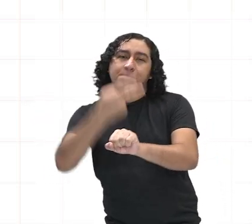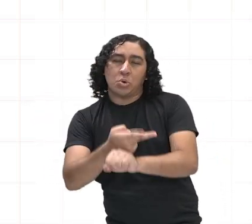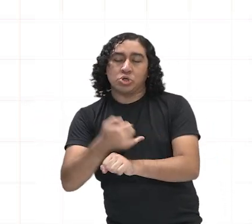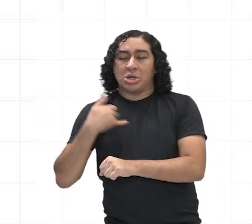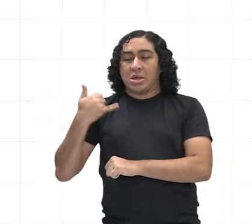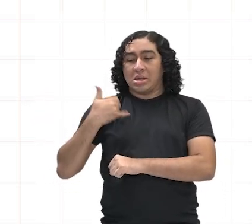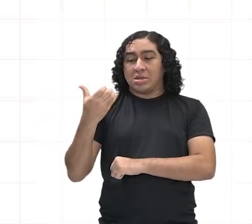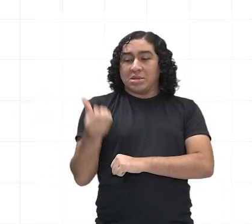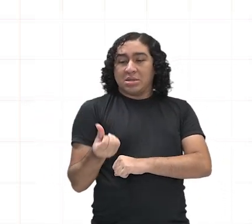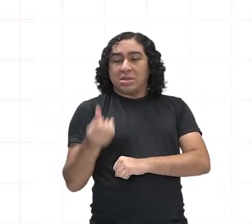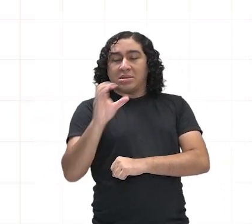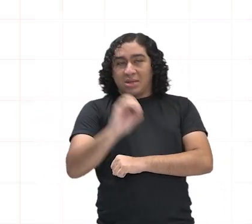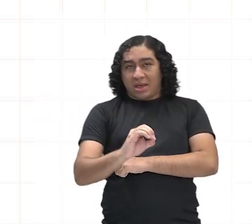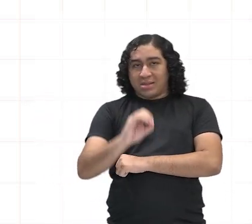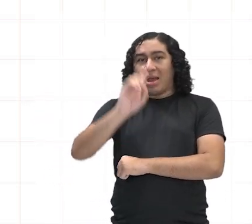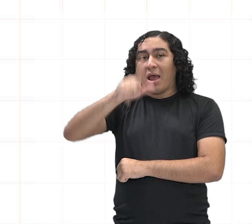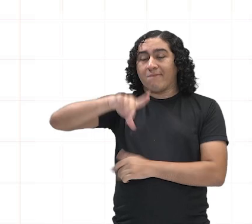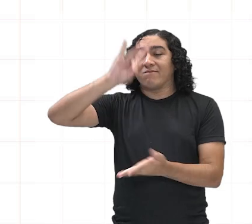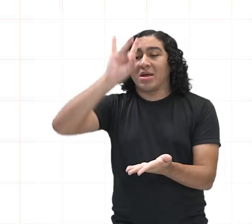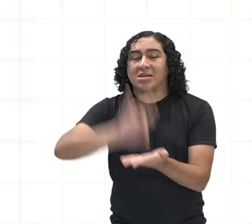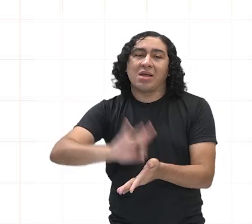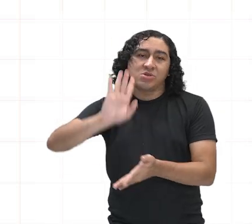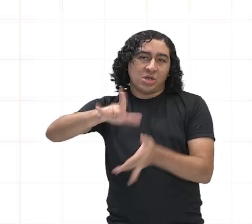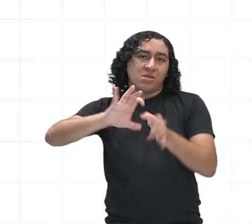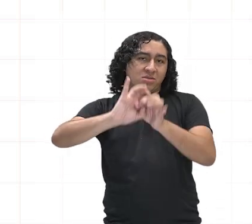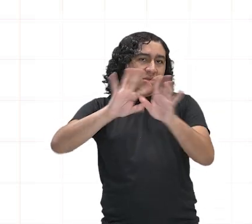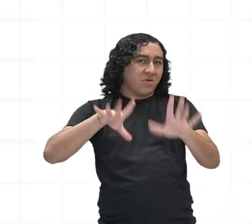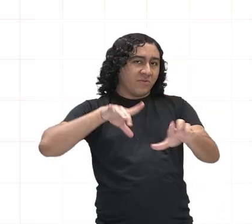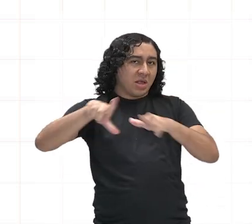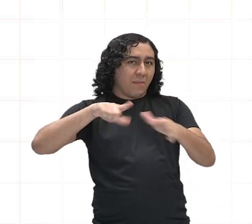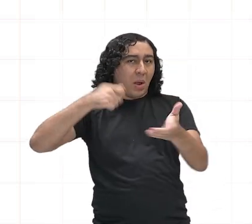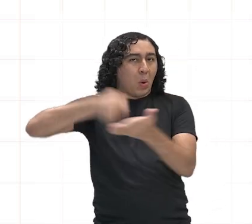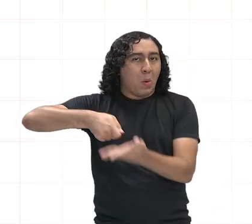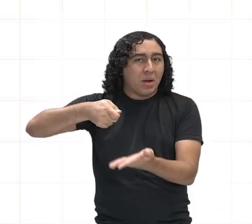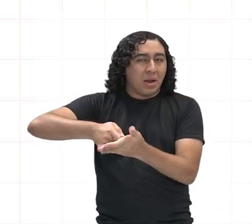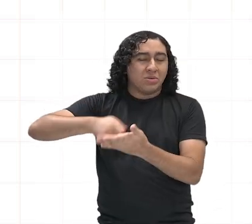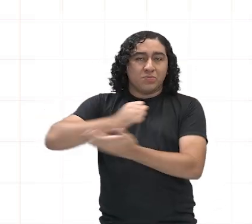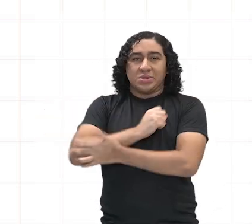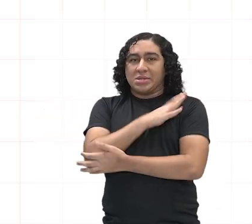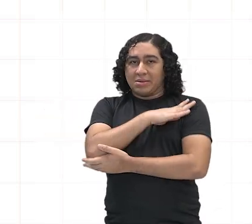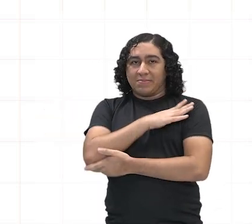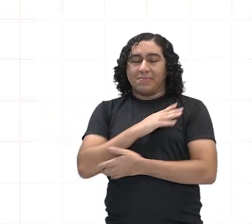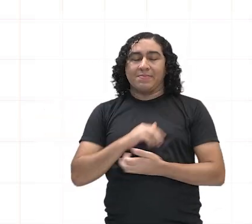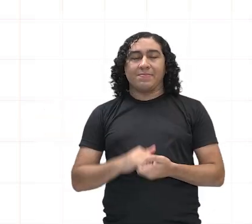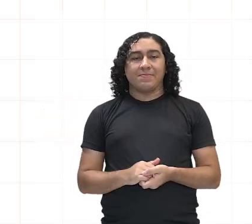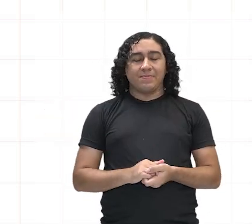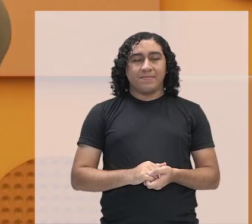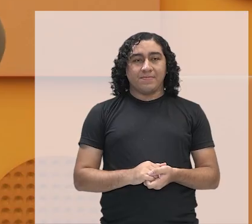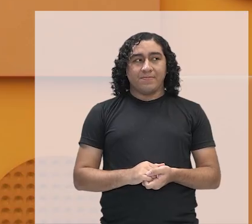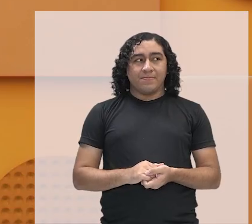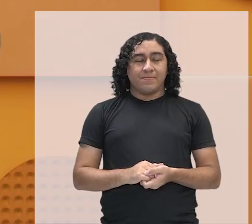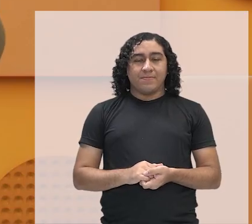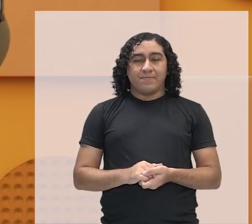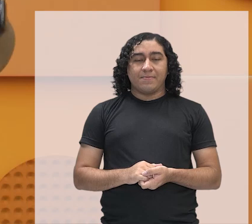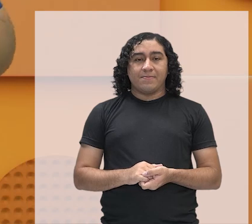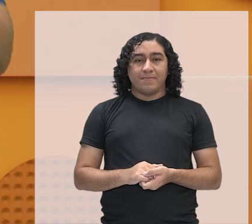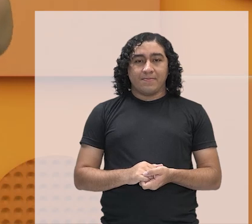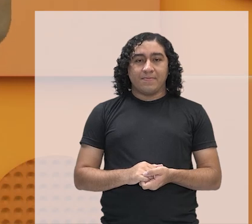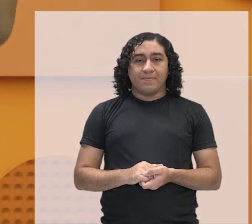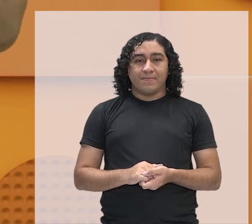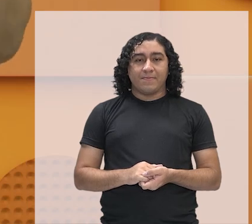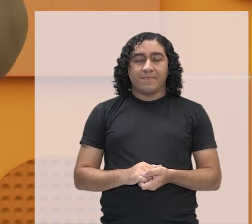é que estariam dispensados de suas obrigações militares. Então, olha só,